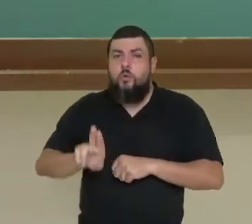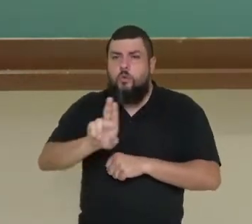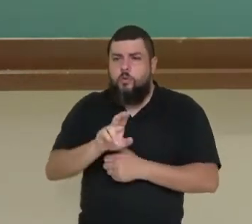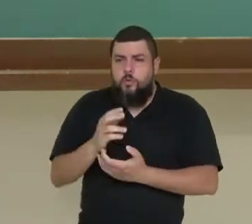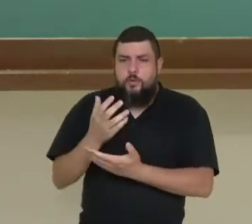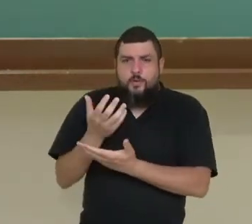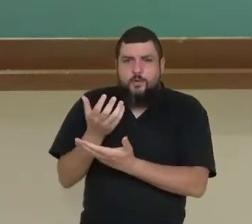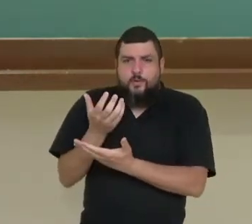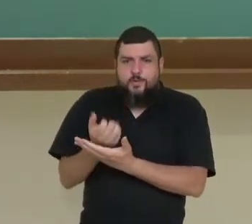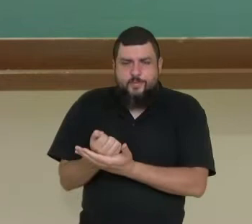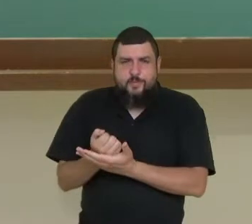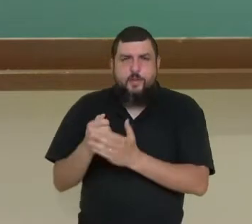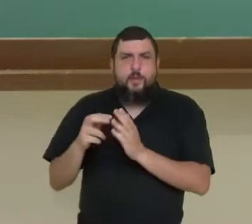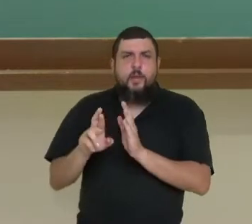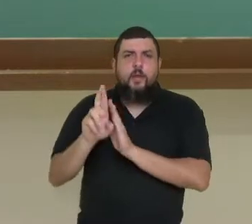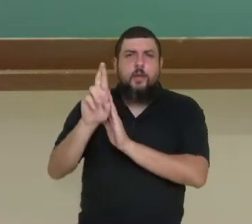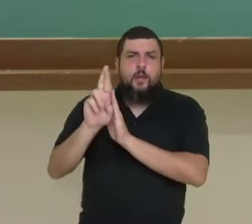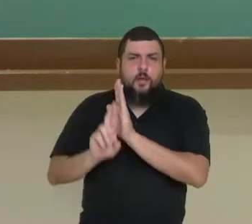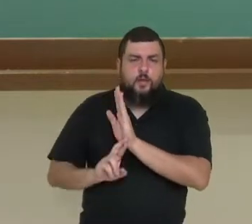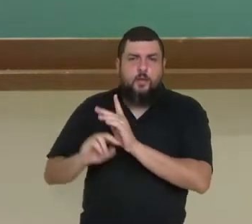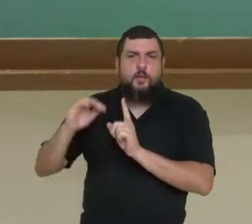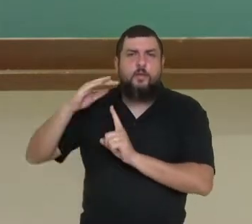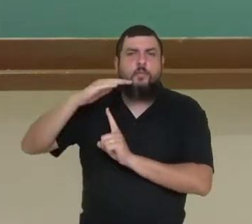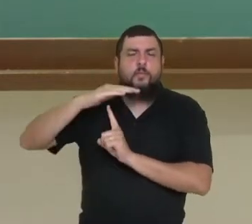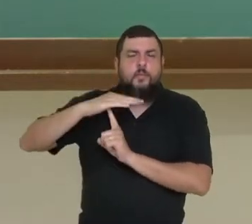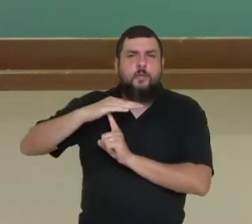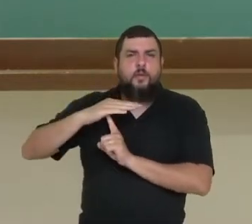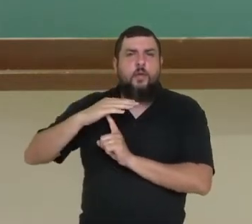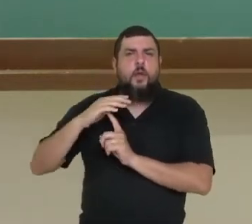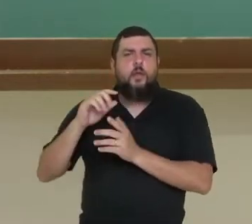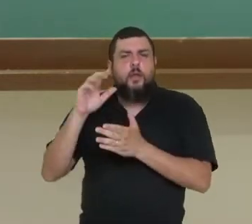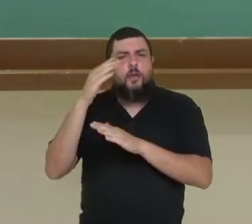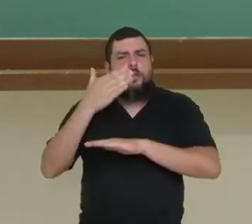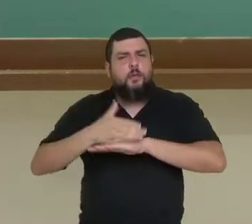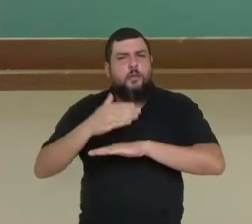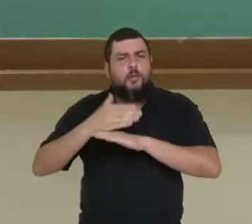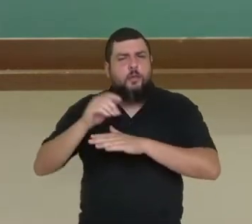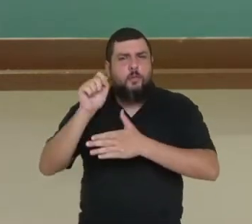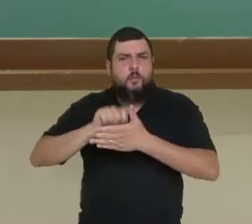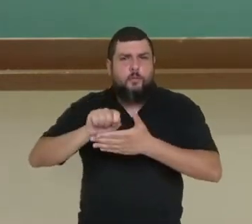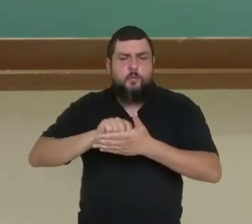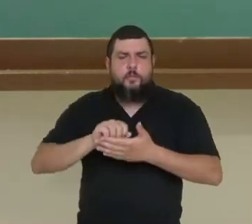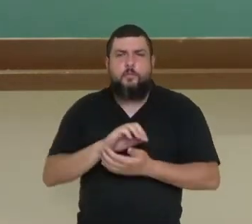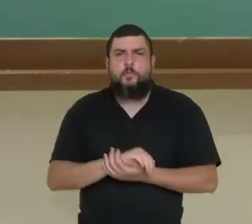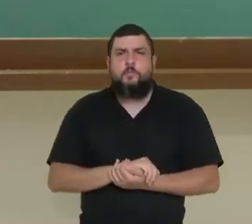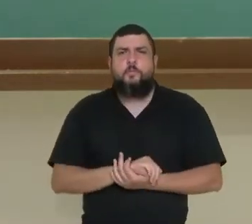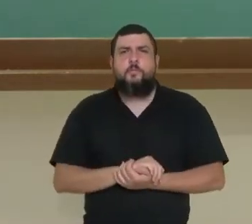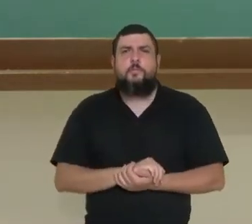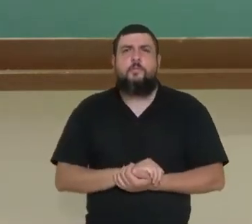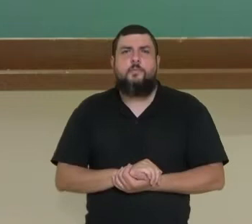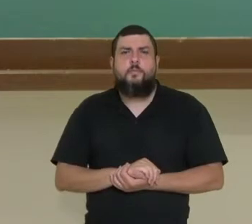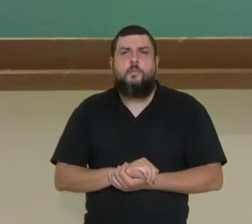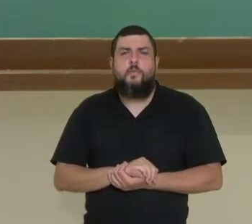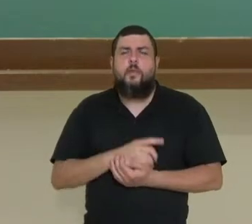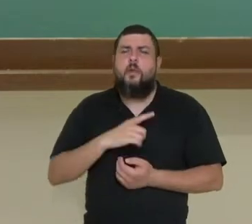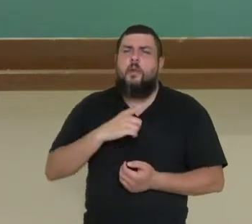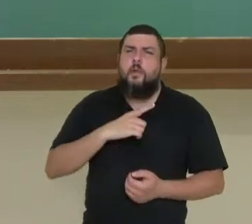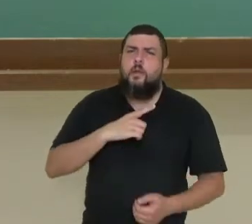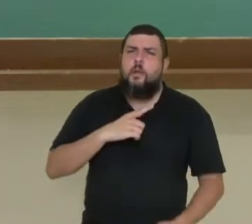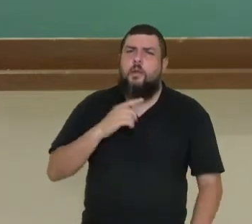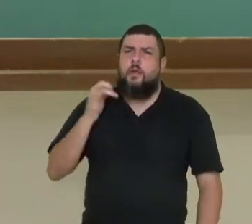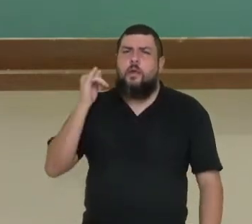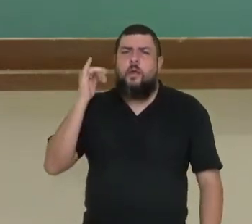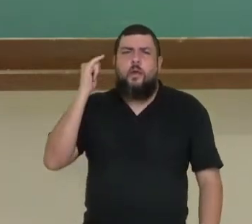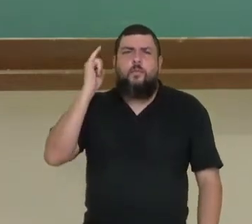Paraná para aprender a produzir textos dos mais diversificados gêneros. Então vocês têm ali fábulas,